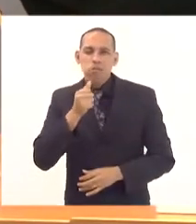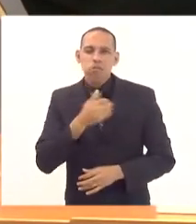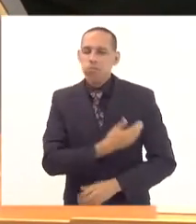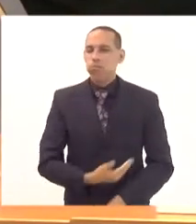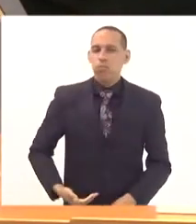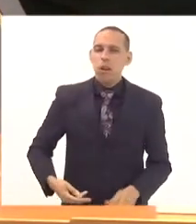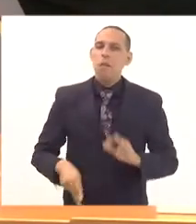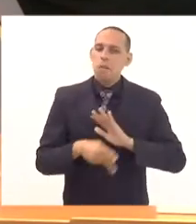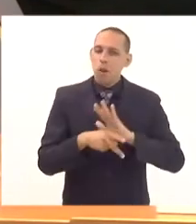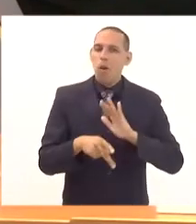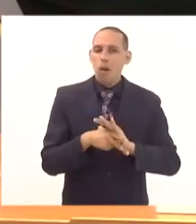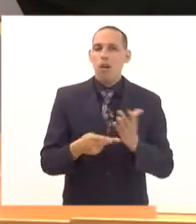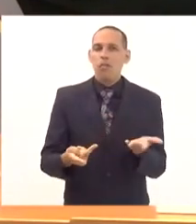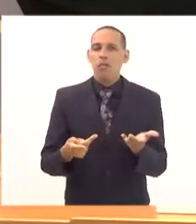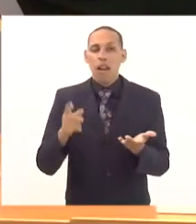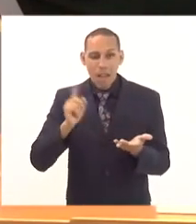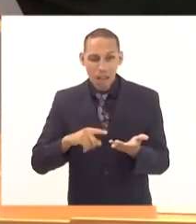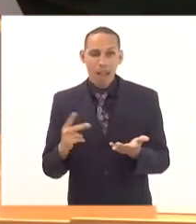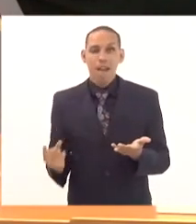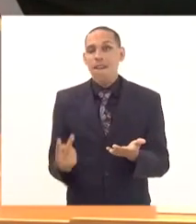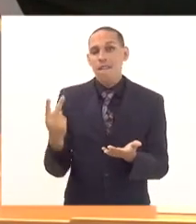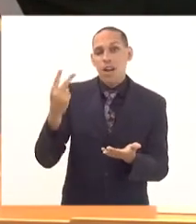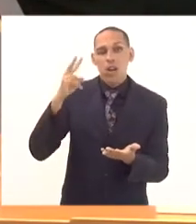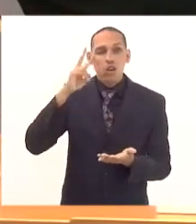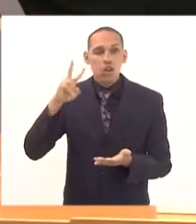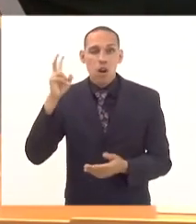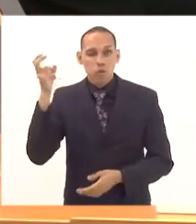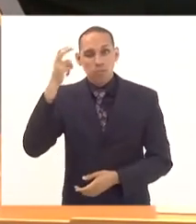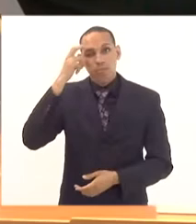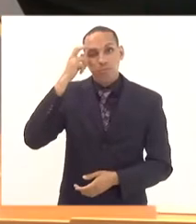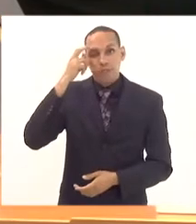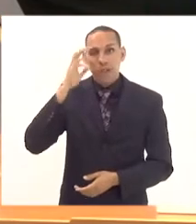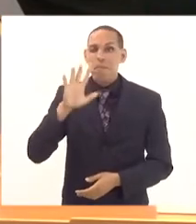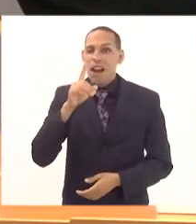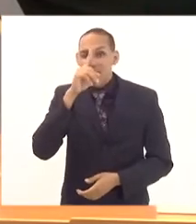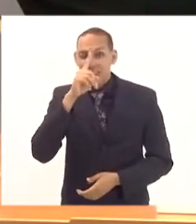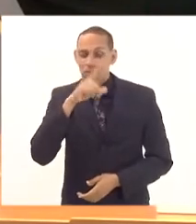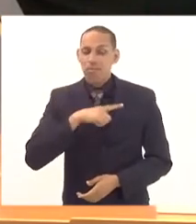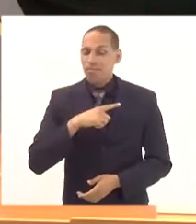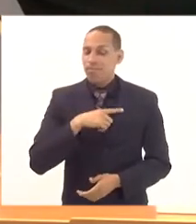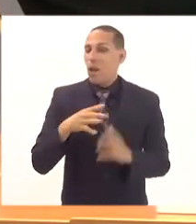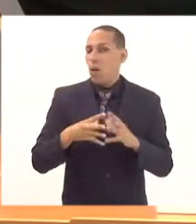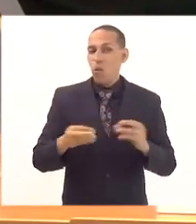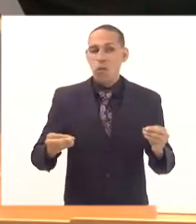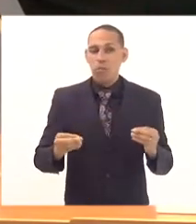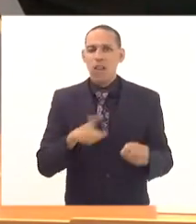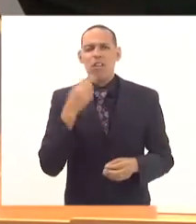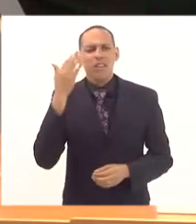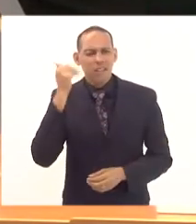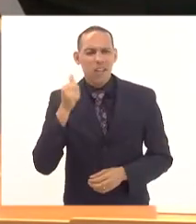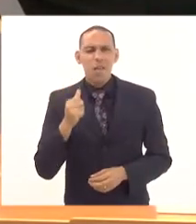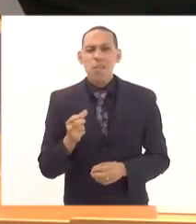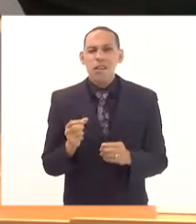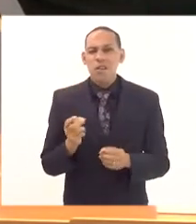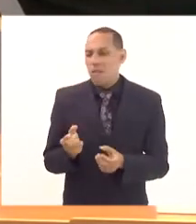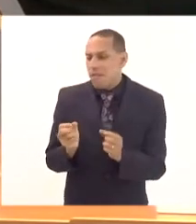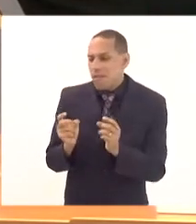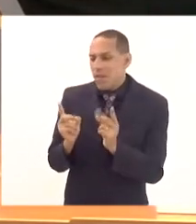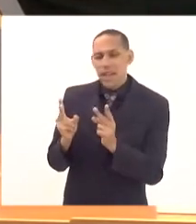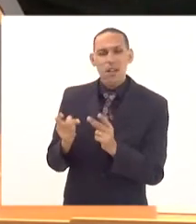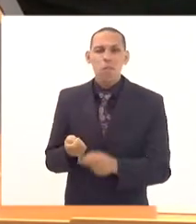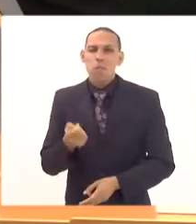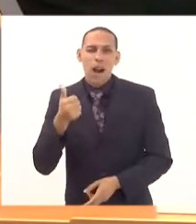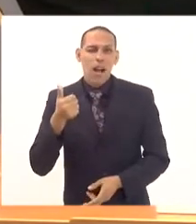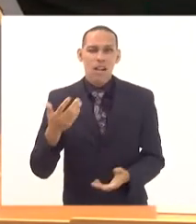valor histórico e cultural que está em risco né infelizmente nós sabemos que quase foram vendidos ou